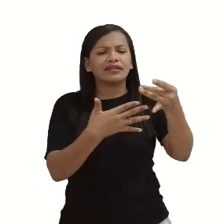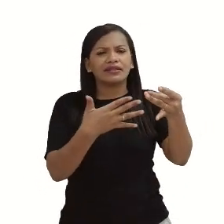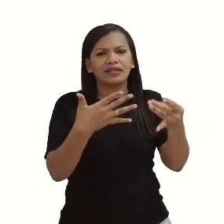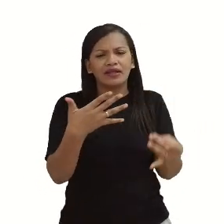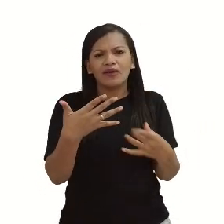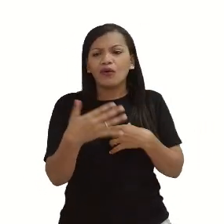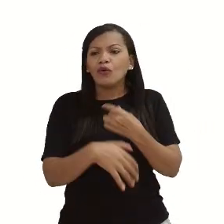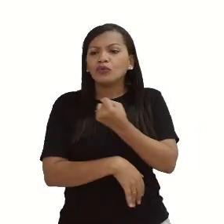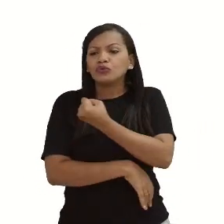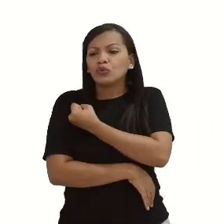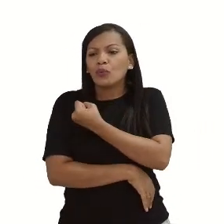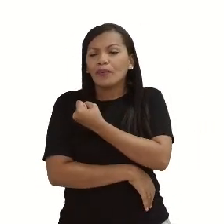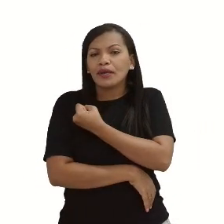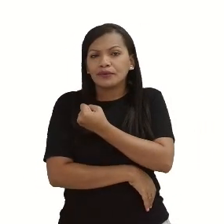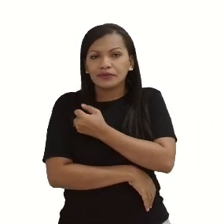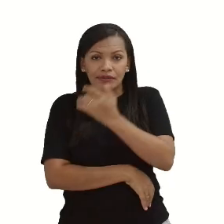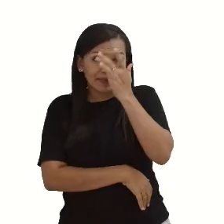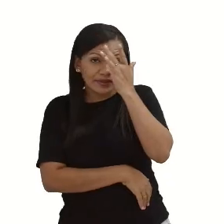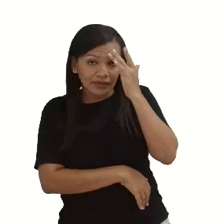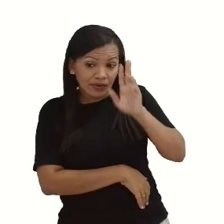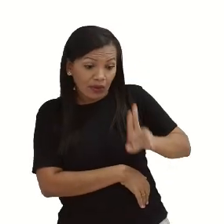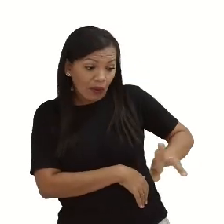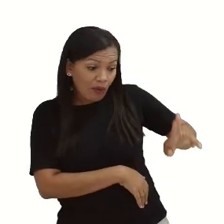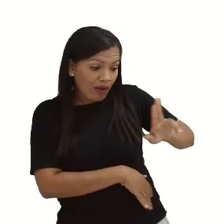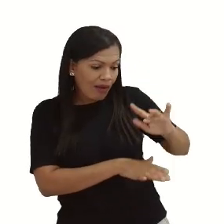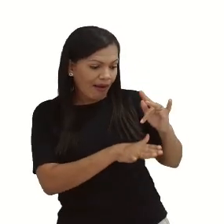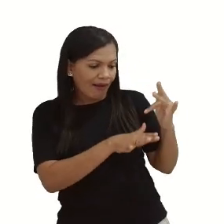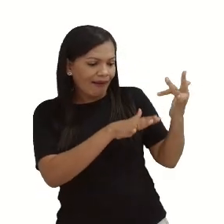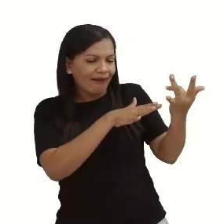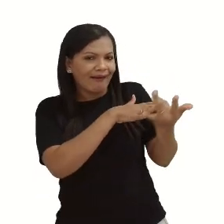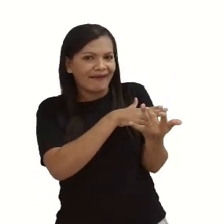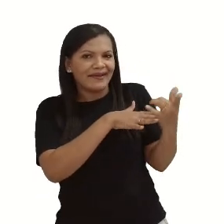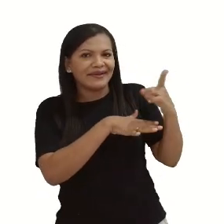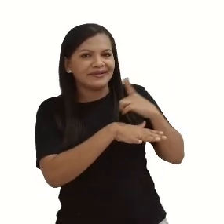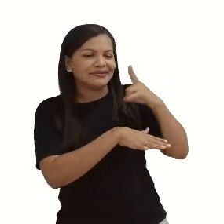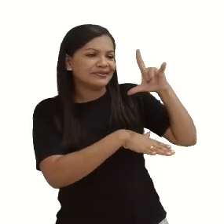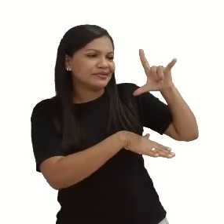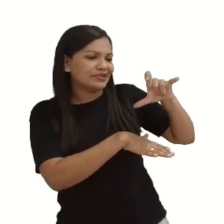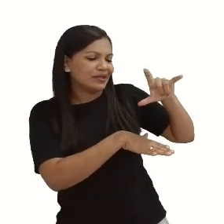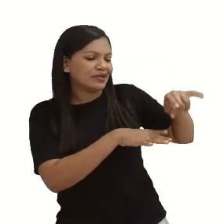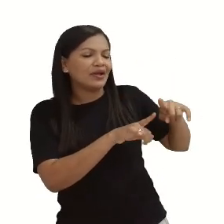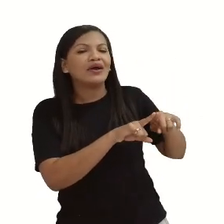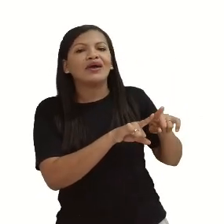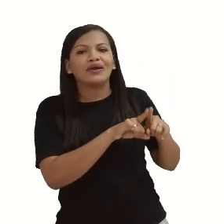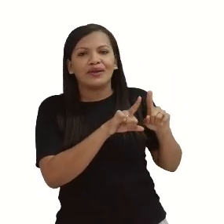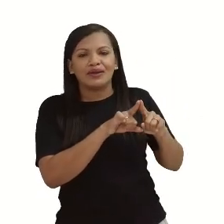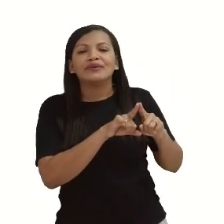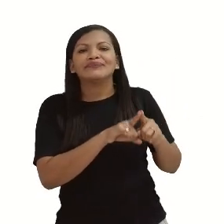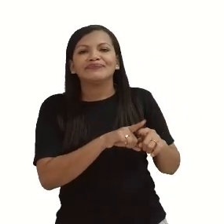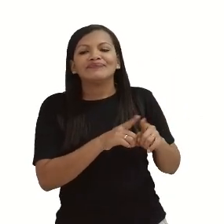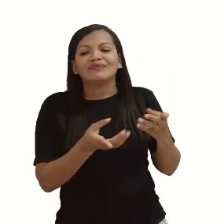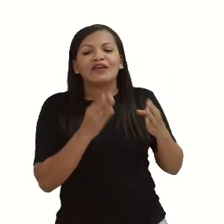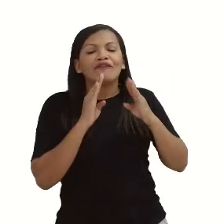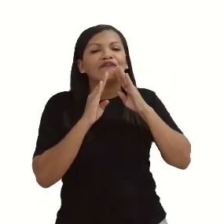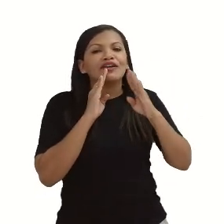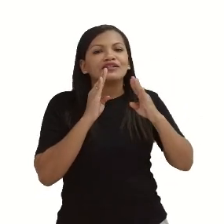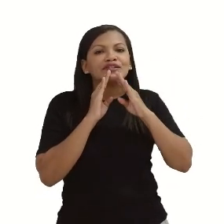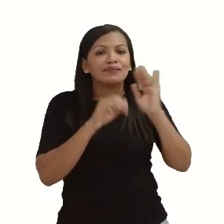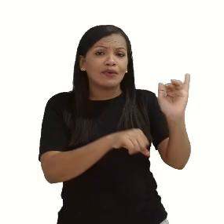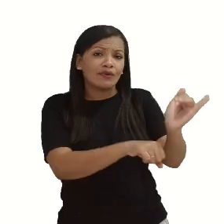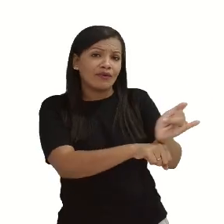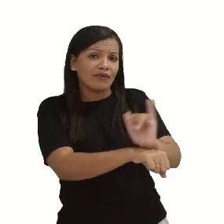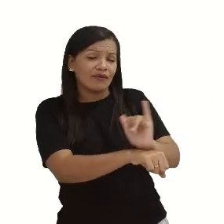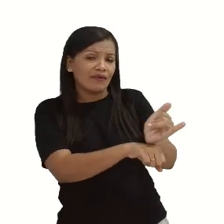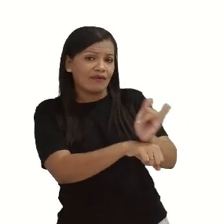o número de pessoas que utilizam as redes sociais, no caso Instagram, YouTube e Facebook, e ali eu tenho